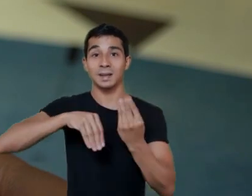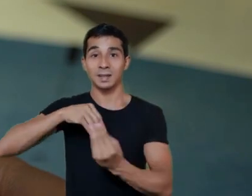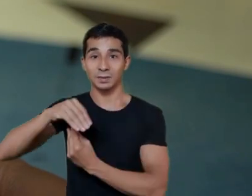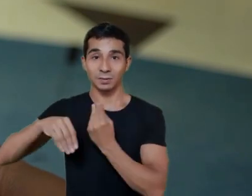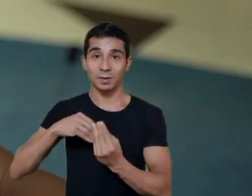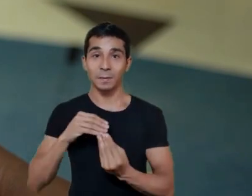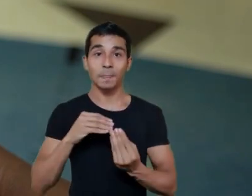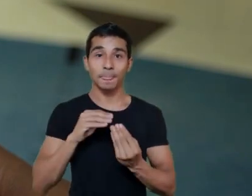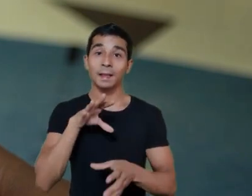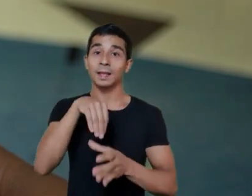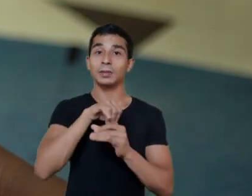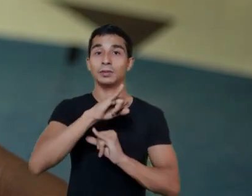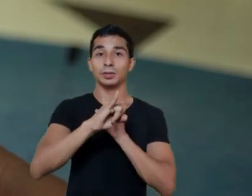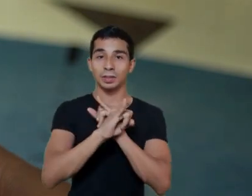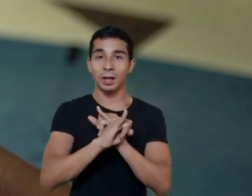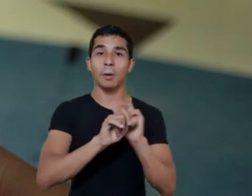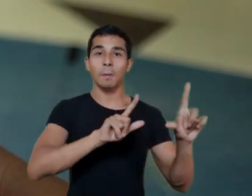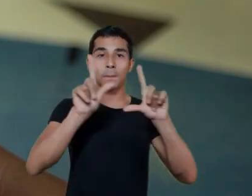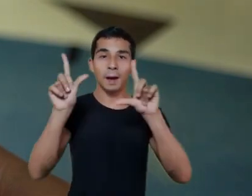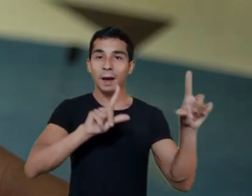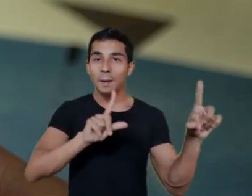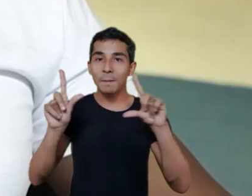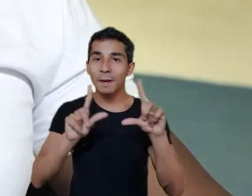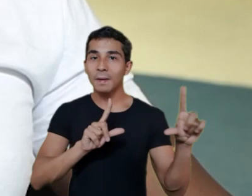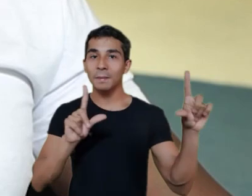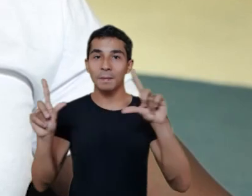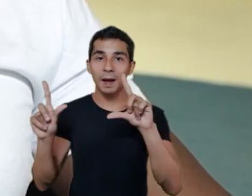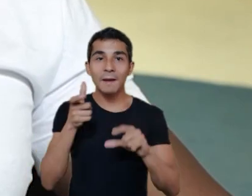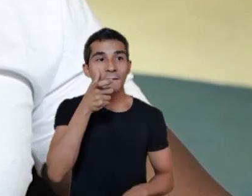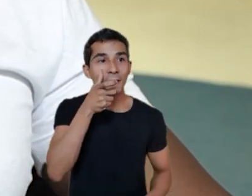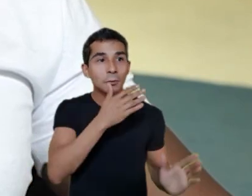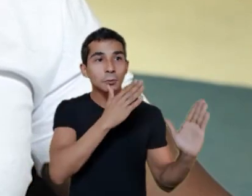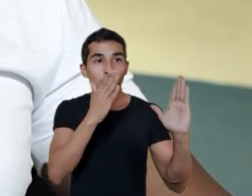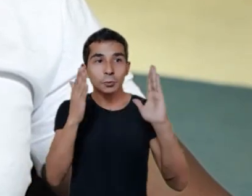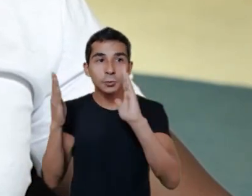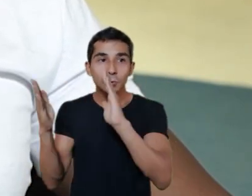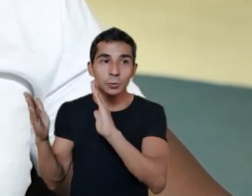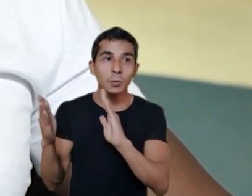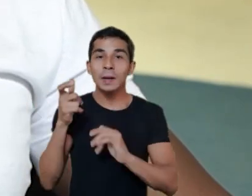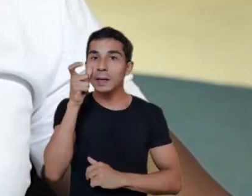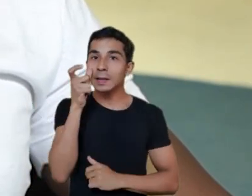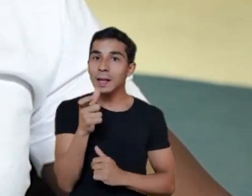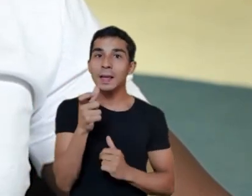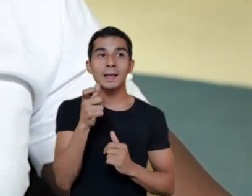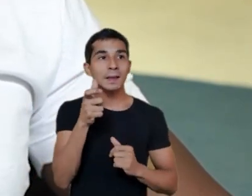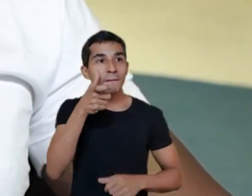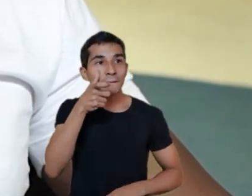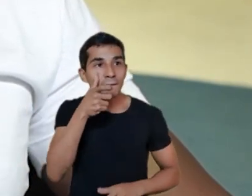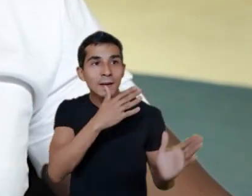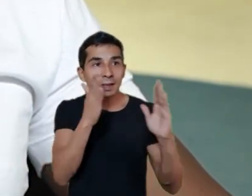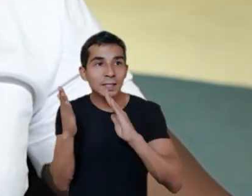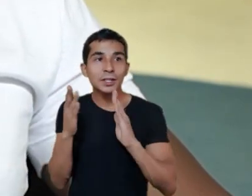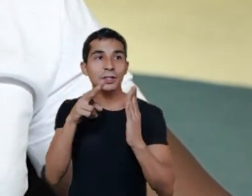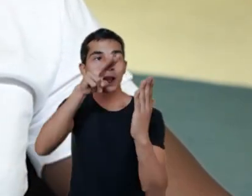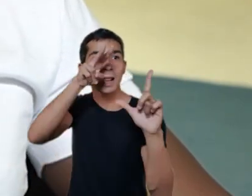apresentadas por meio dos assemblages digitais página a página, que nos instigam a ver, ler e ouvir cada uma